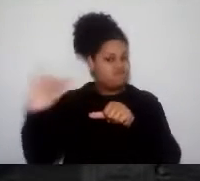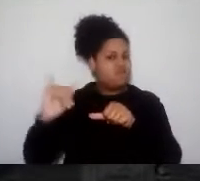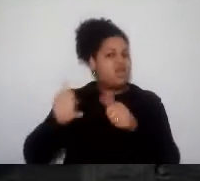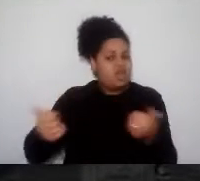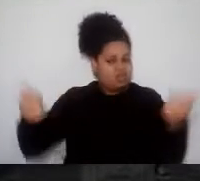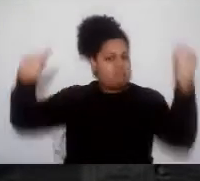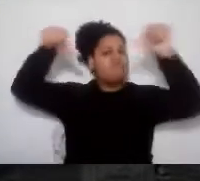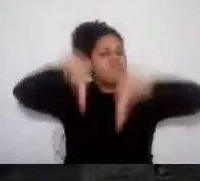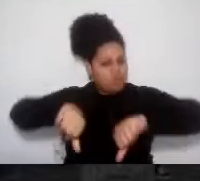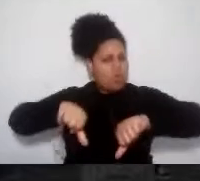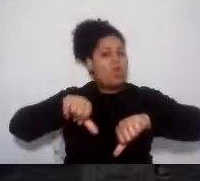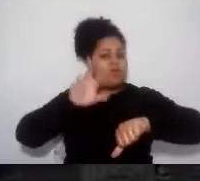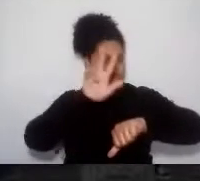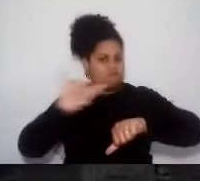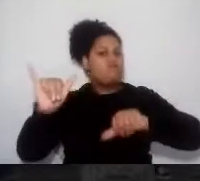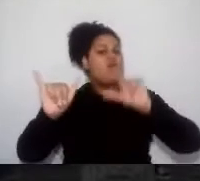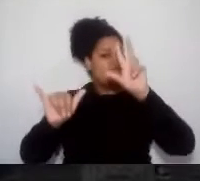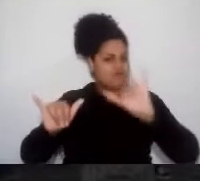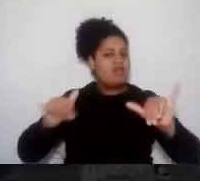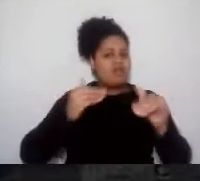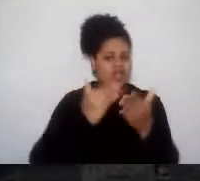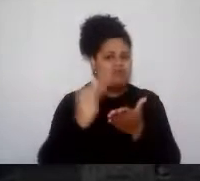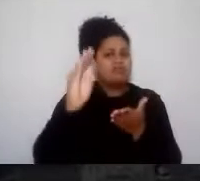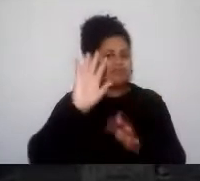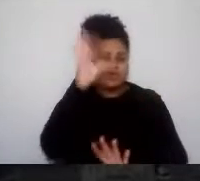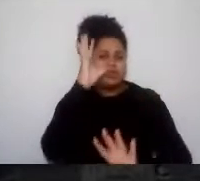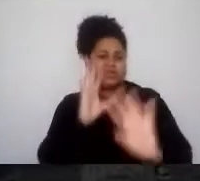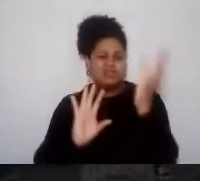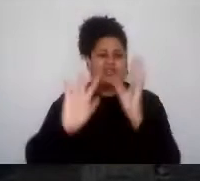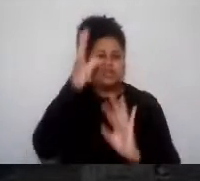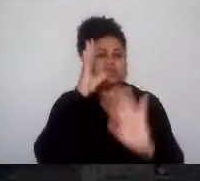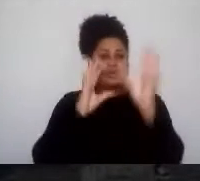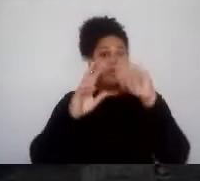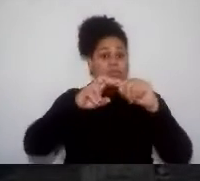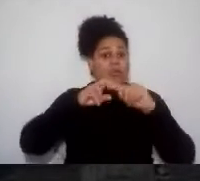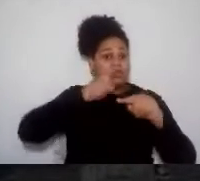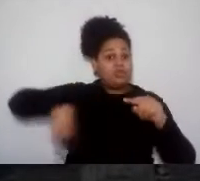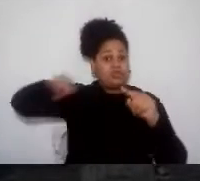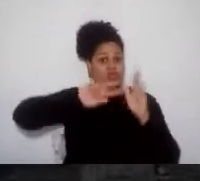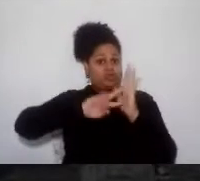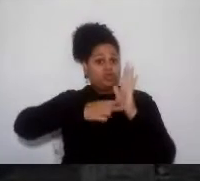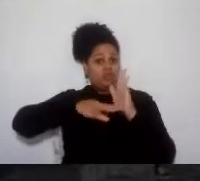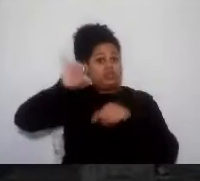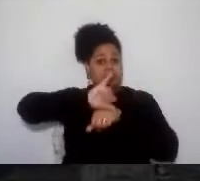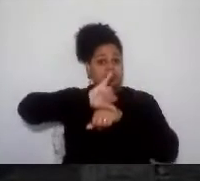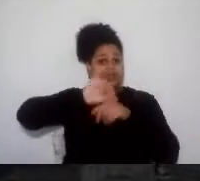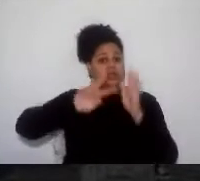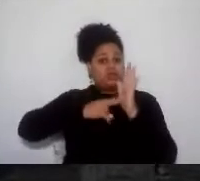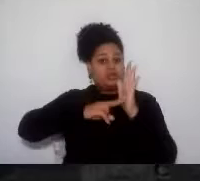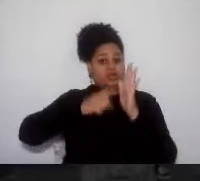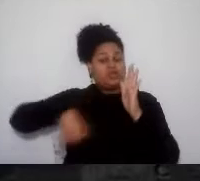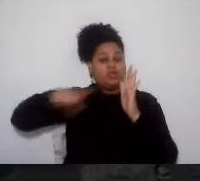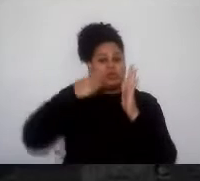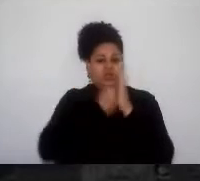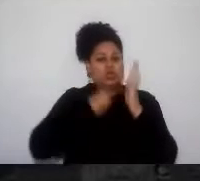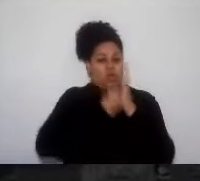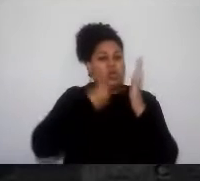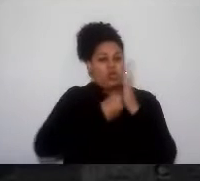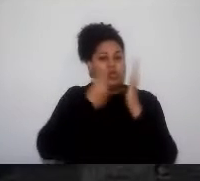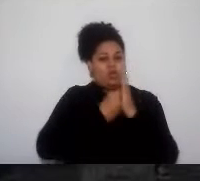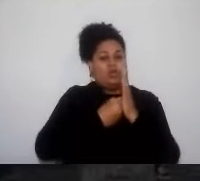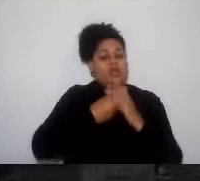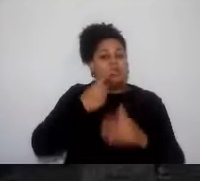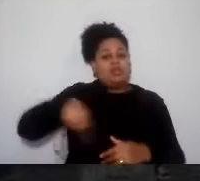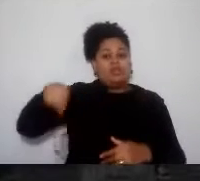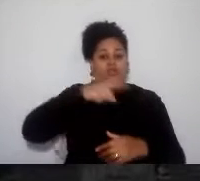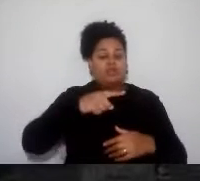aí. Por isso que nós temos que resistir. A nível de central sindical, nós estamos atuando para barrar